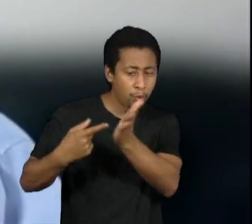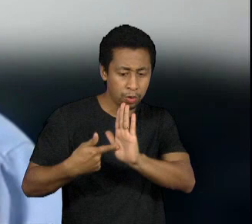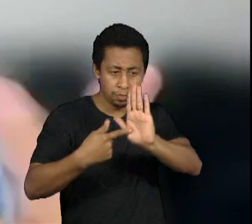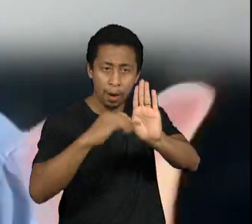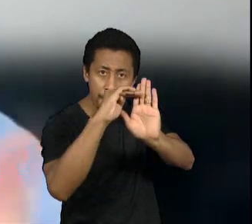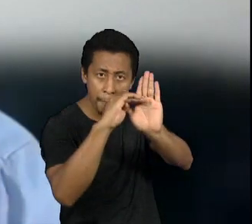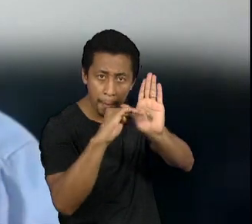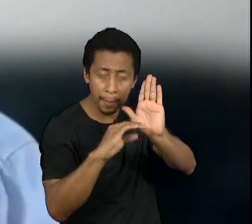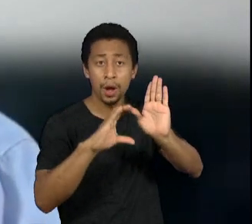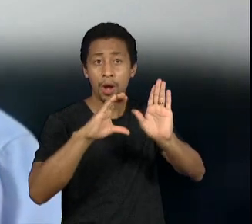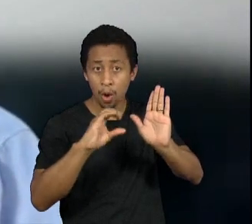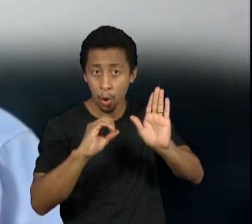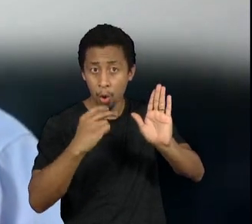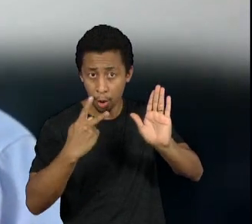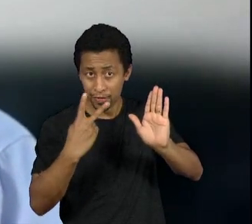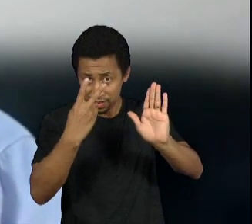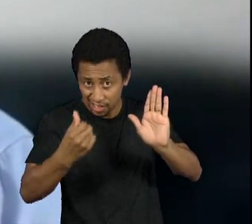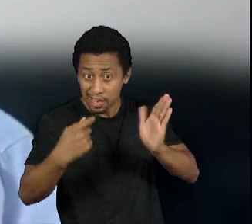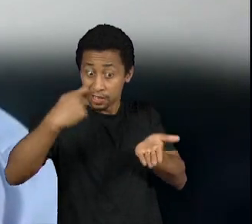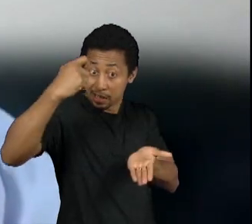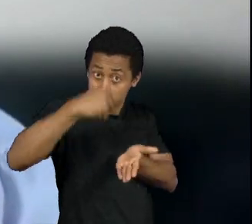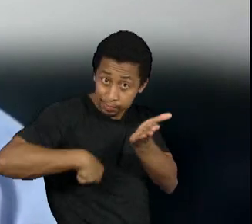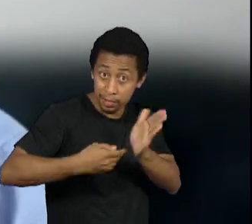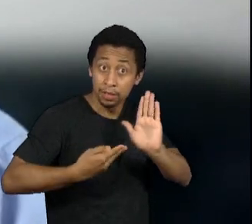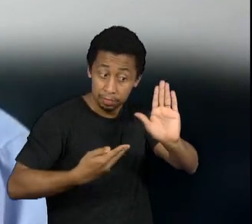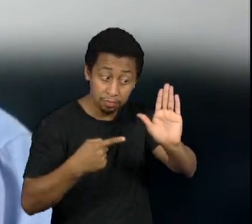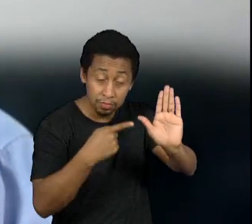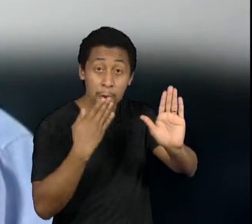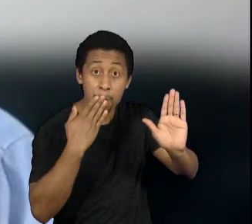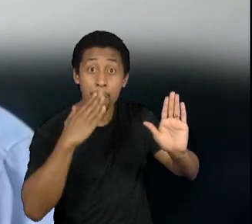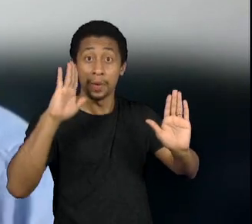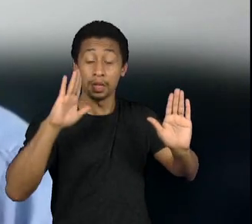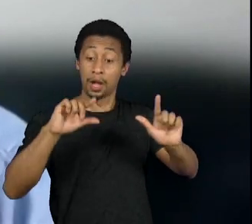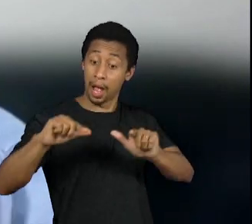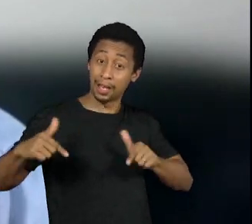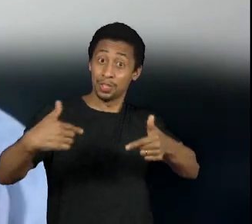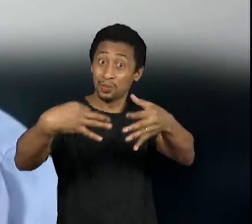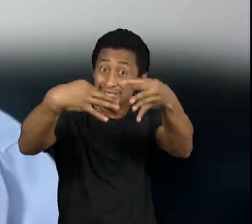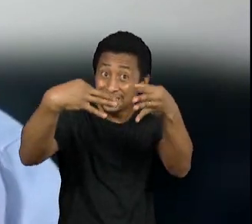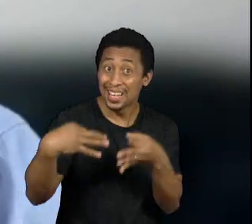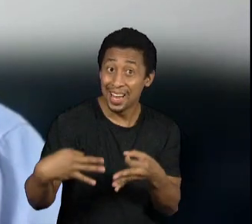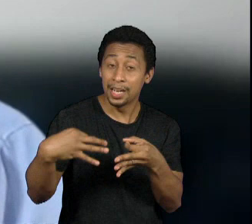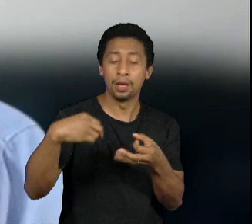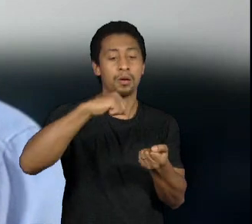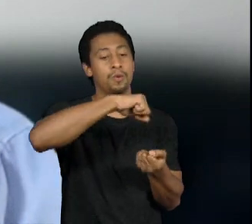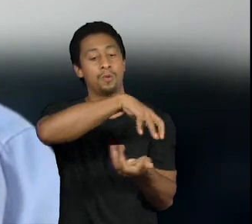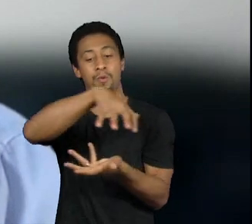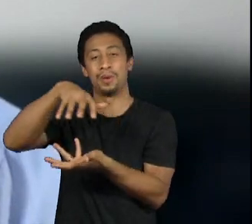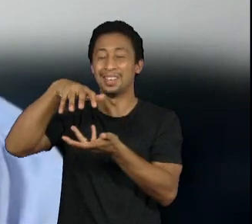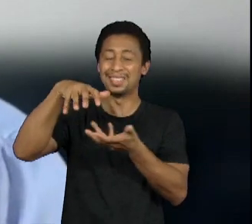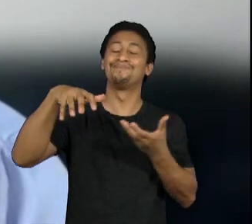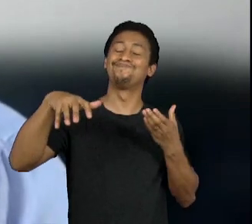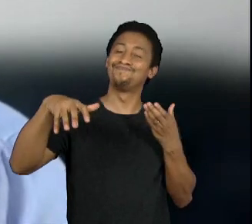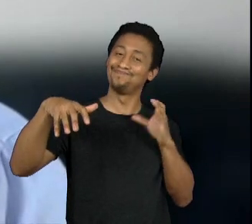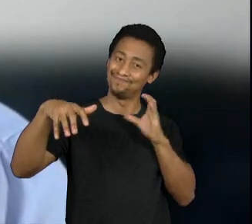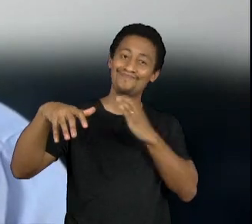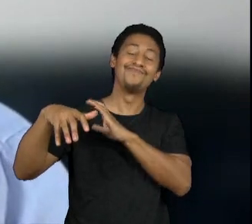acordadas no documento, na COP26 em Glasgow, o planeta ainda vai se